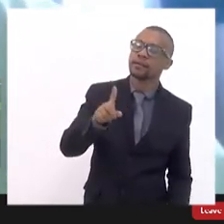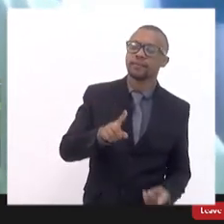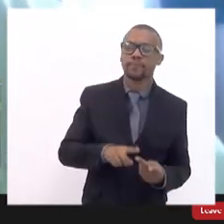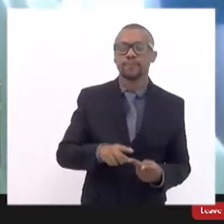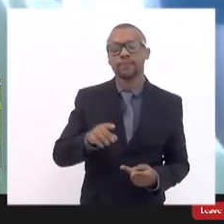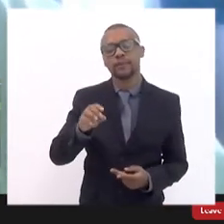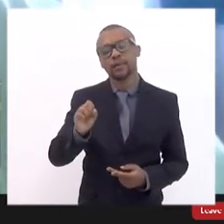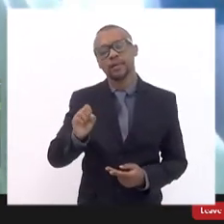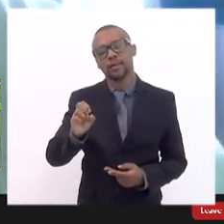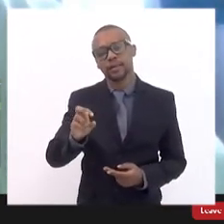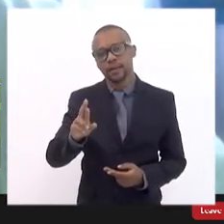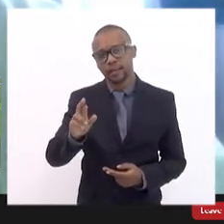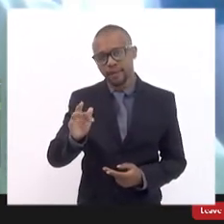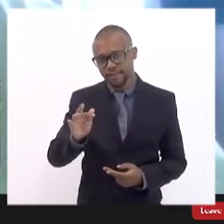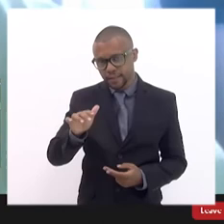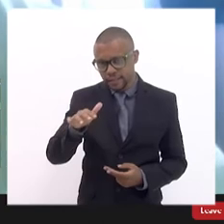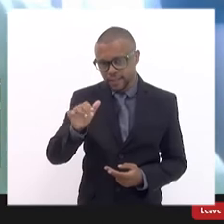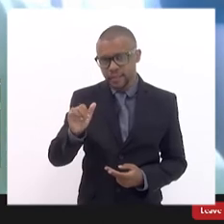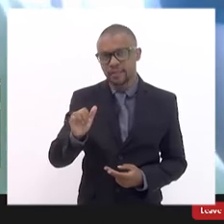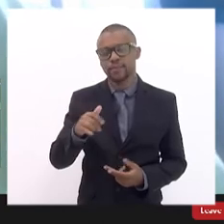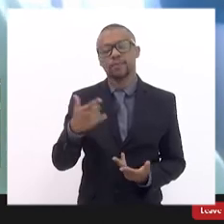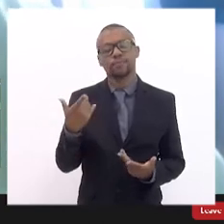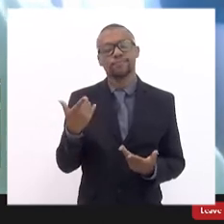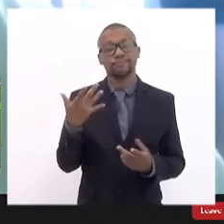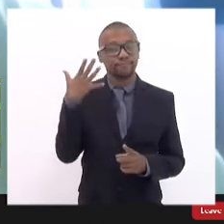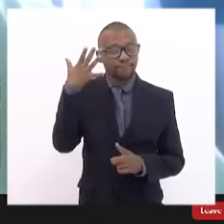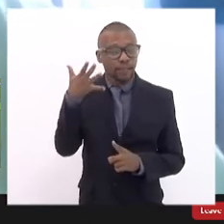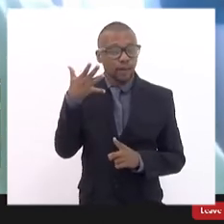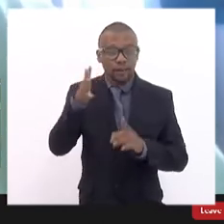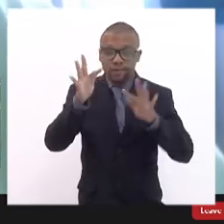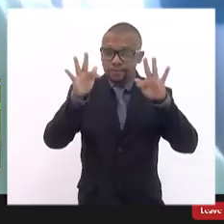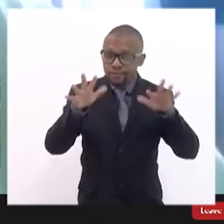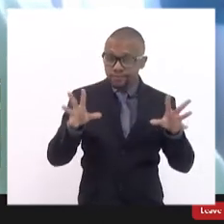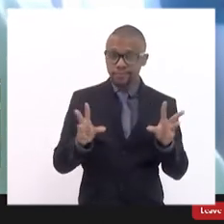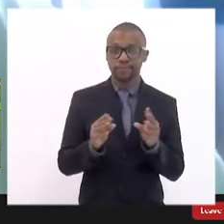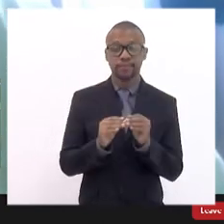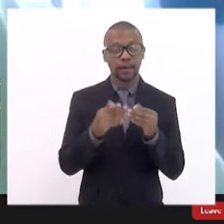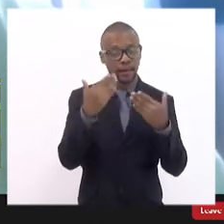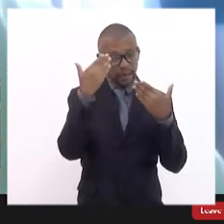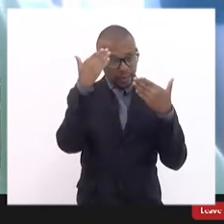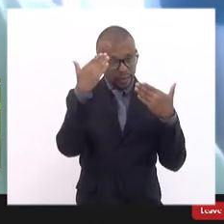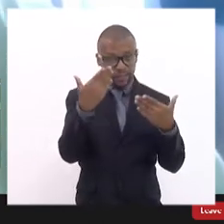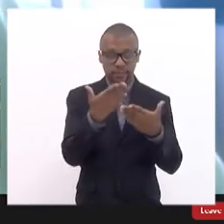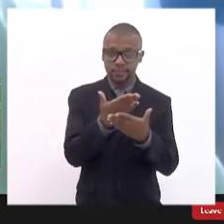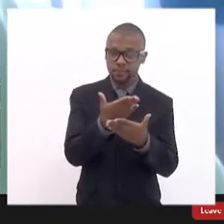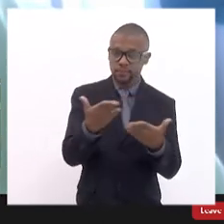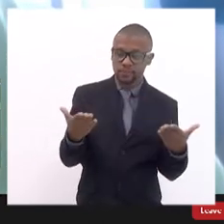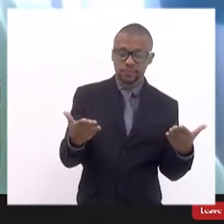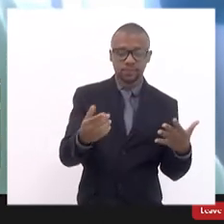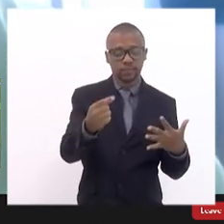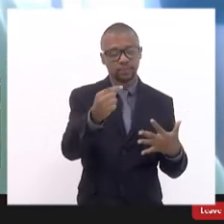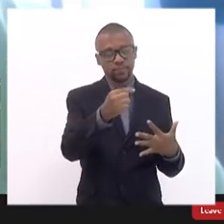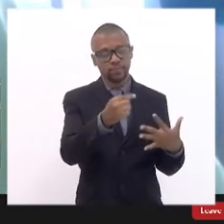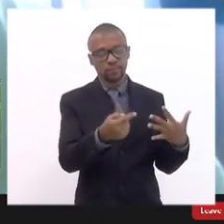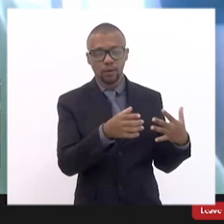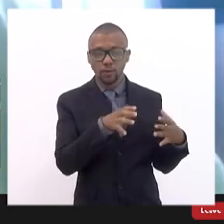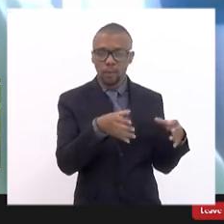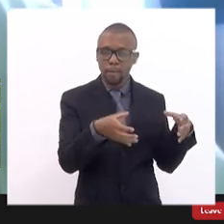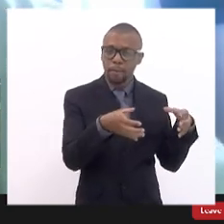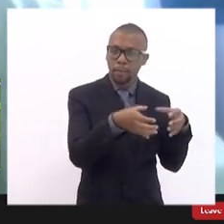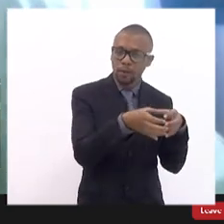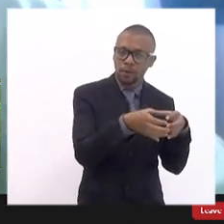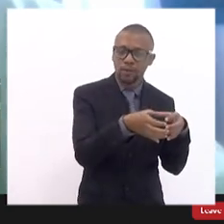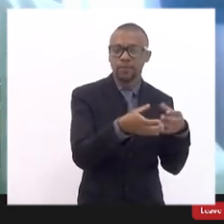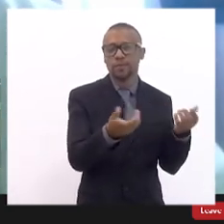encerramento. Agradecendo a todos, né, as cooperativas, os coletivos da economia solidária,